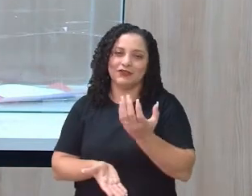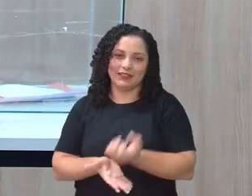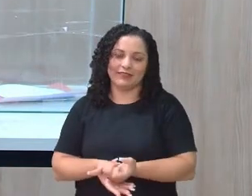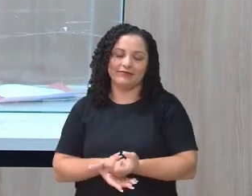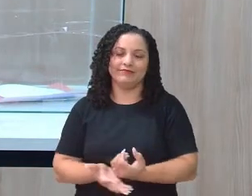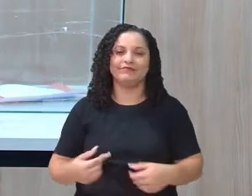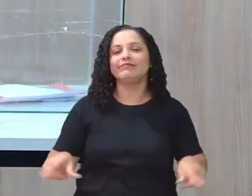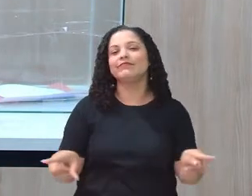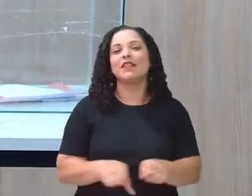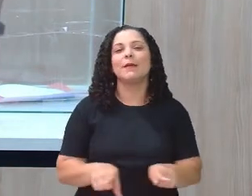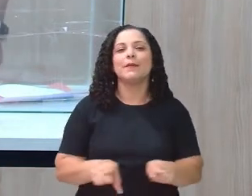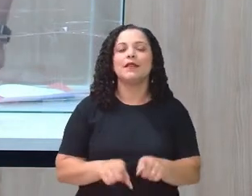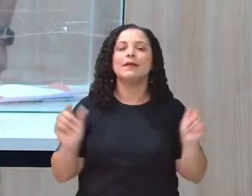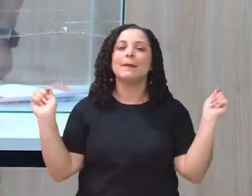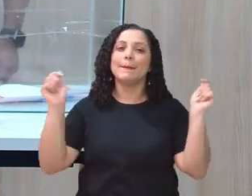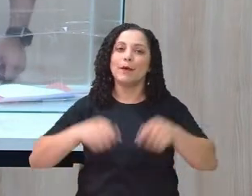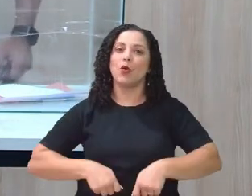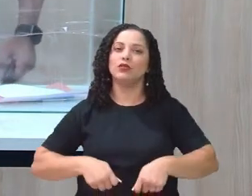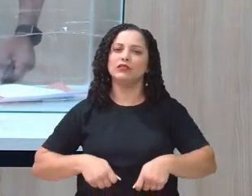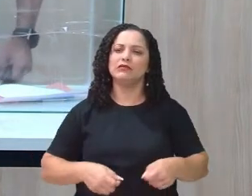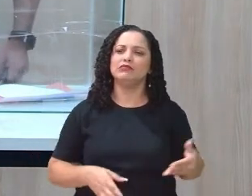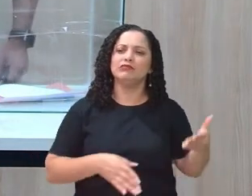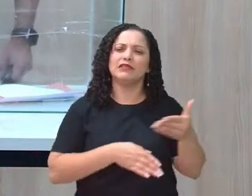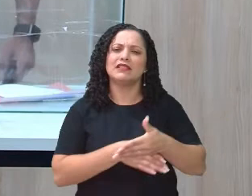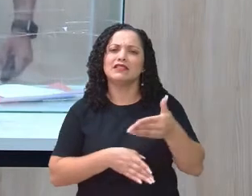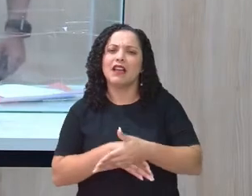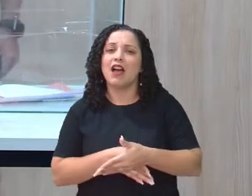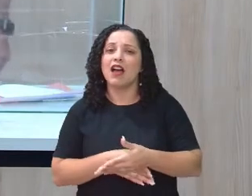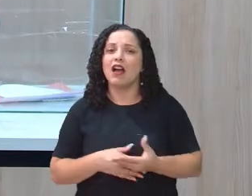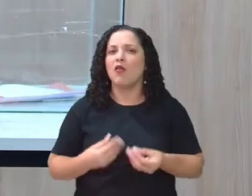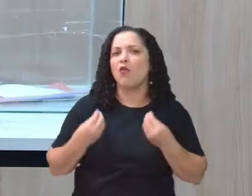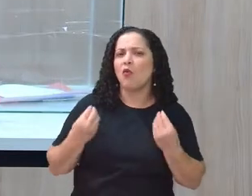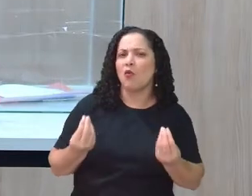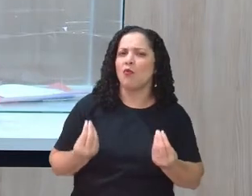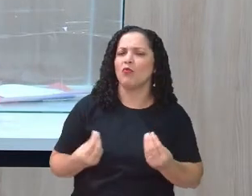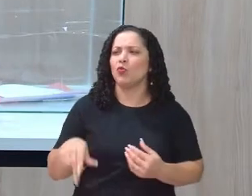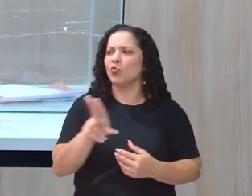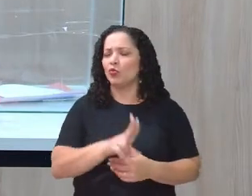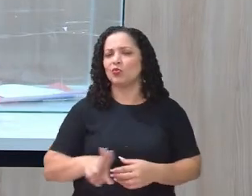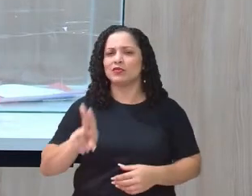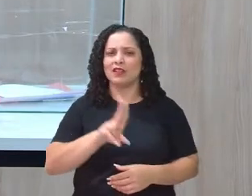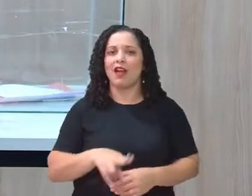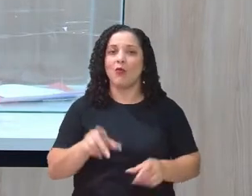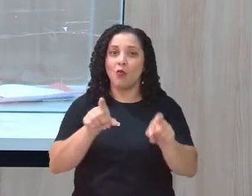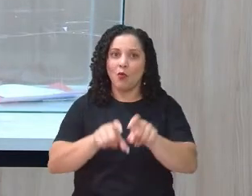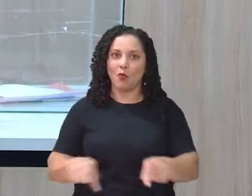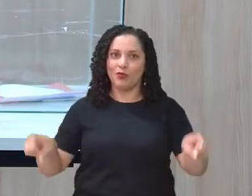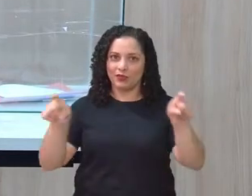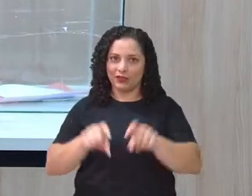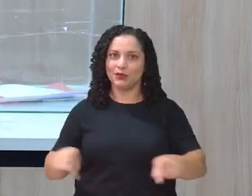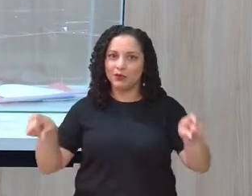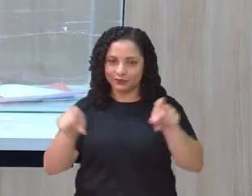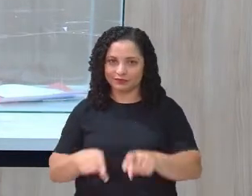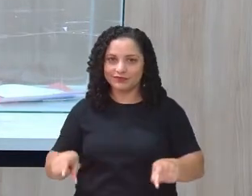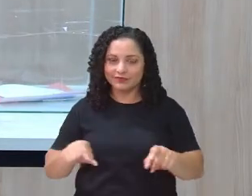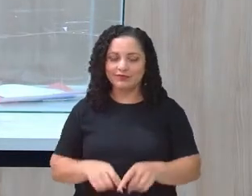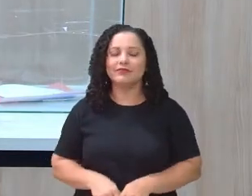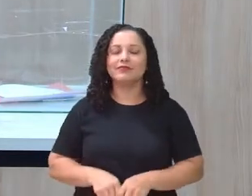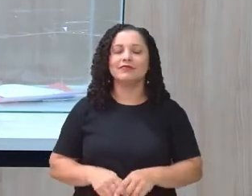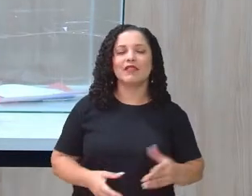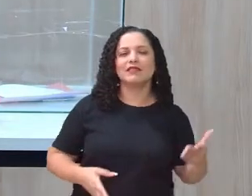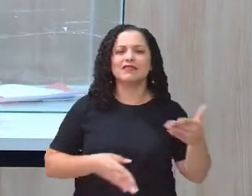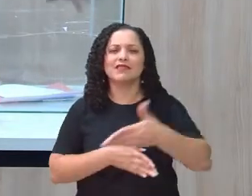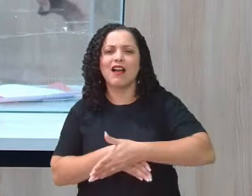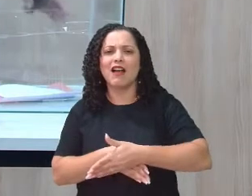acessar também esse aplicativo através do seu computador, tá? Você acessa o site ali do Educa Recife e é o